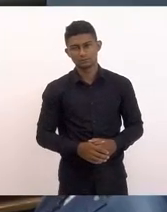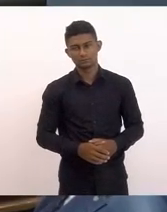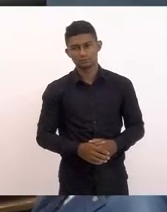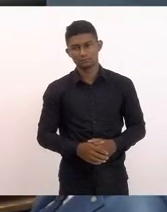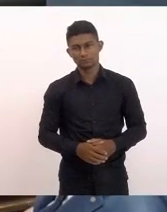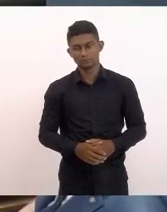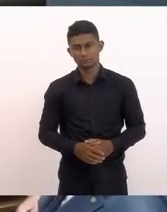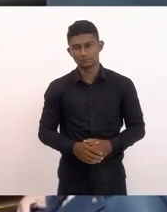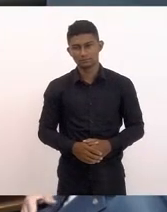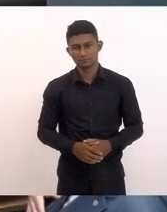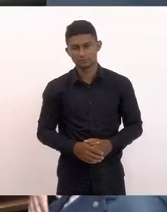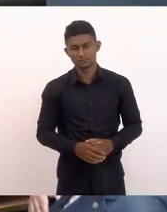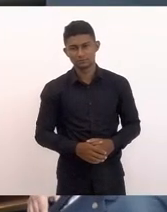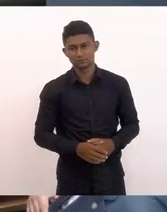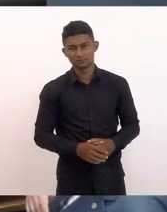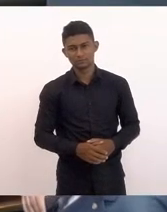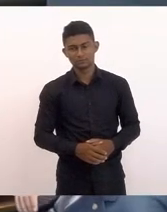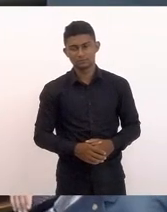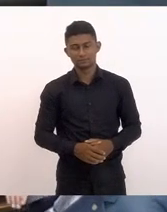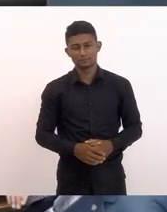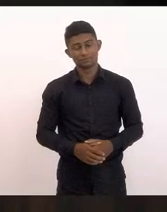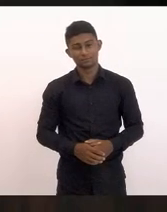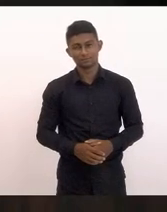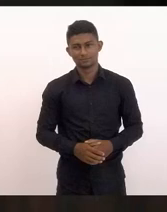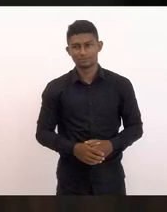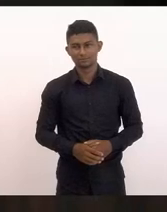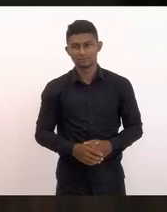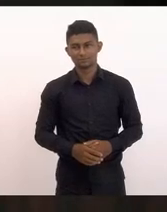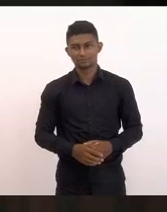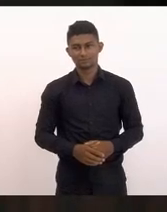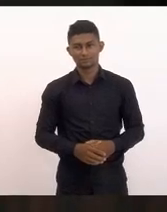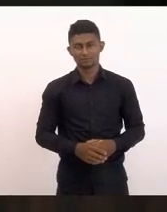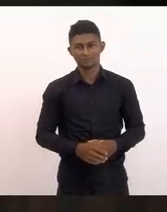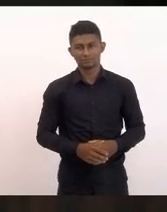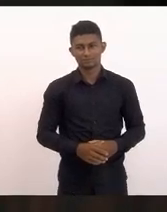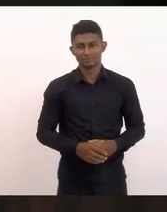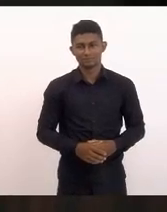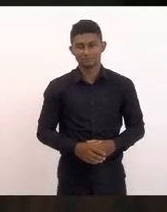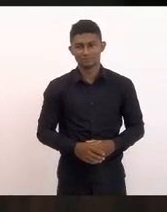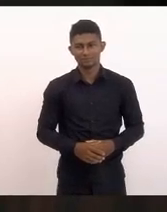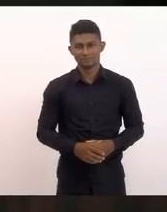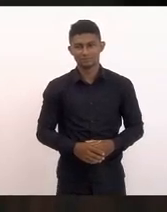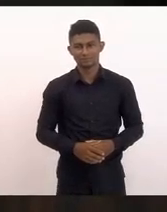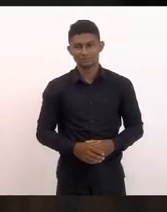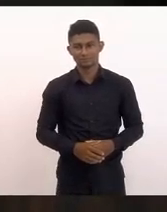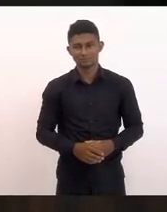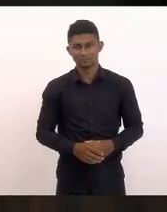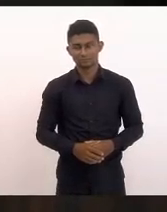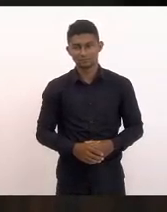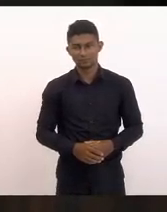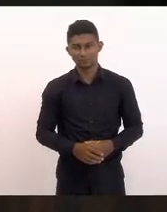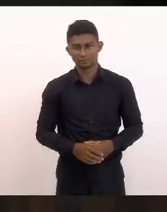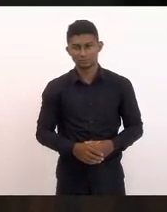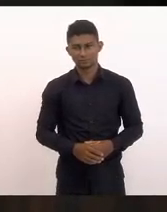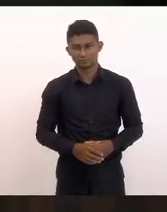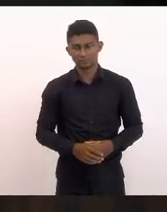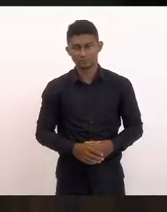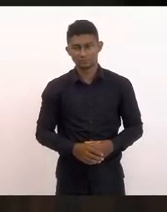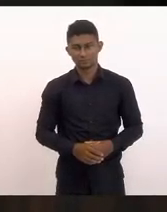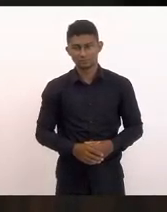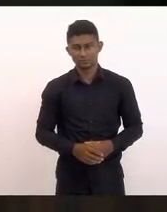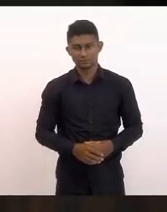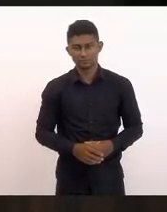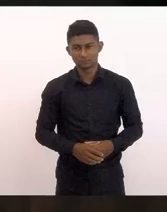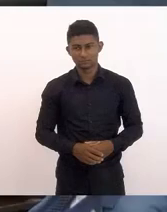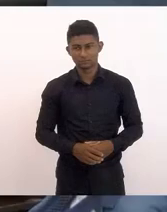Continua não chegando. Eu vou passar a palavra para o último orador. Não, não. Sim, presidente. Presidente. Não, não